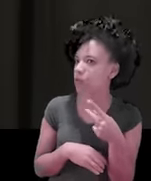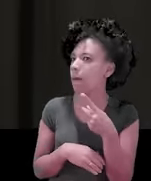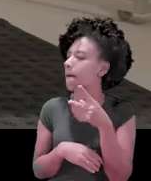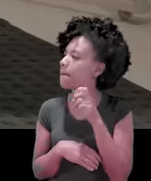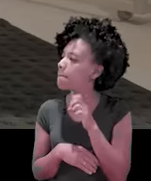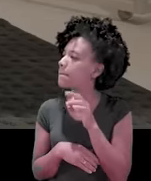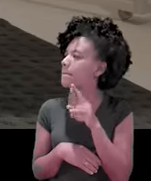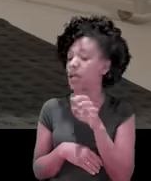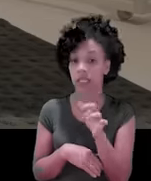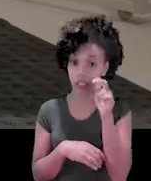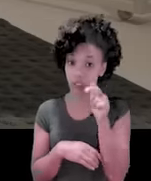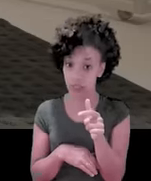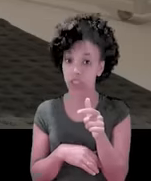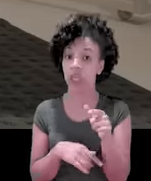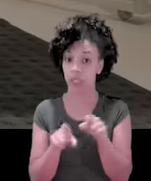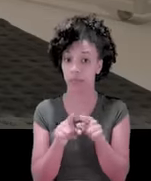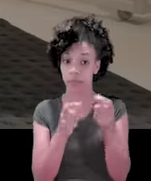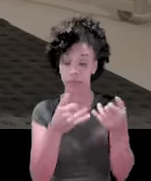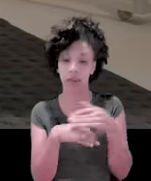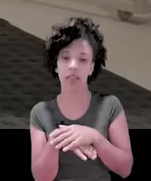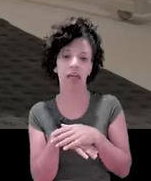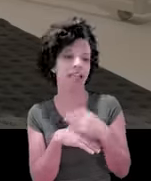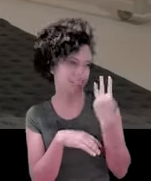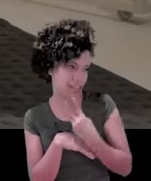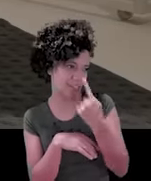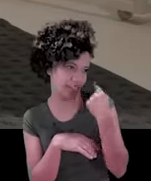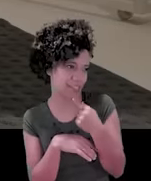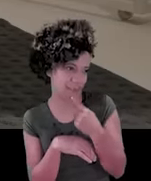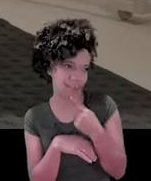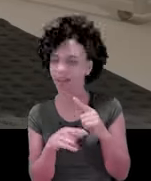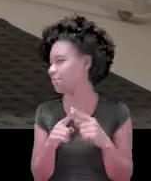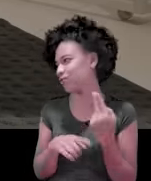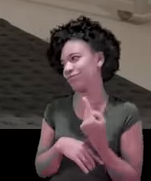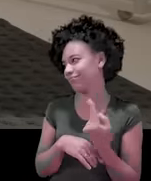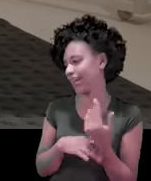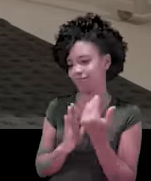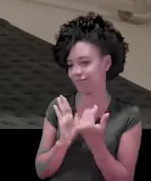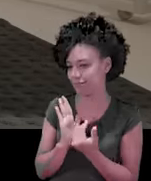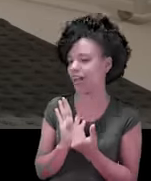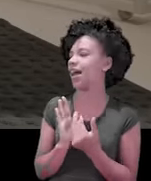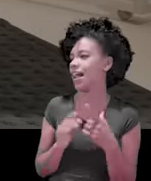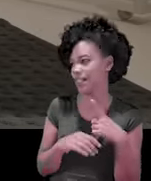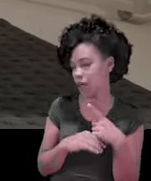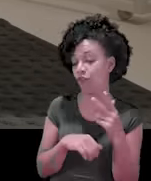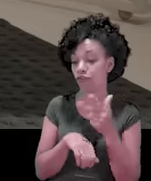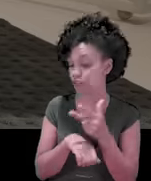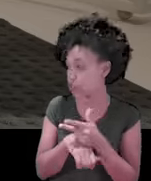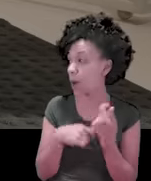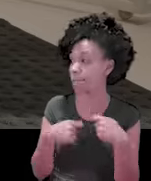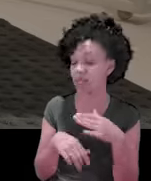eu vi um Pedrinho Cruzeiro quem quiser assistir o Pedro ele falou outras coisas não perguntei 3:30 mas não tem como eu sei foi grande o vídeo